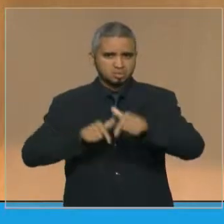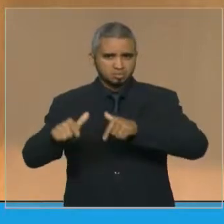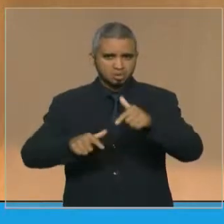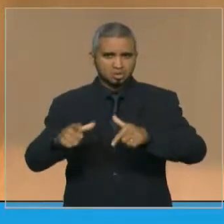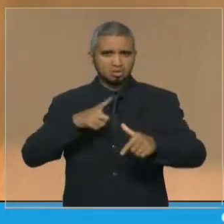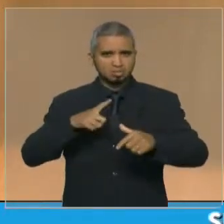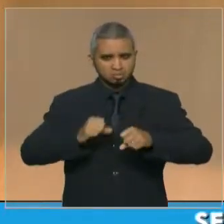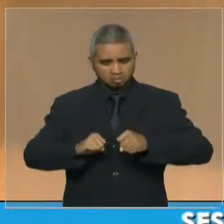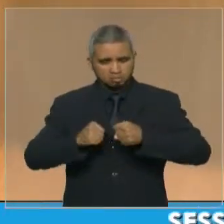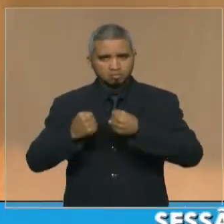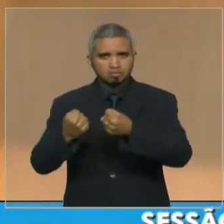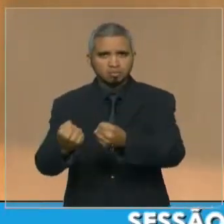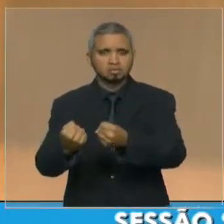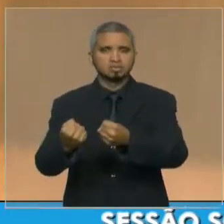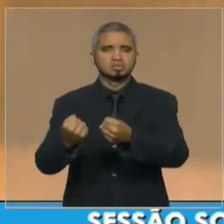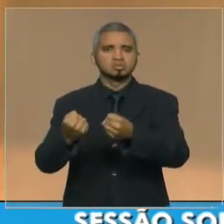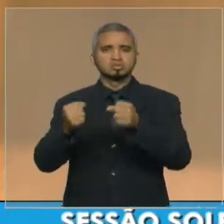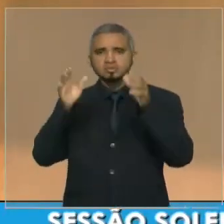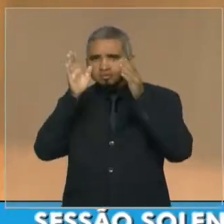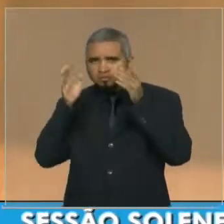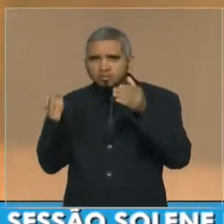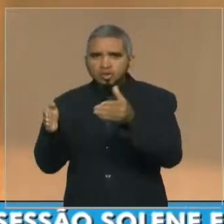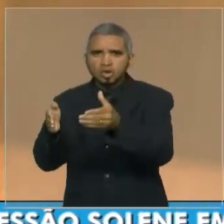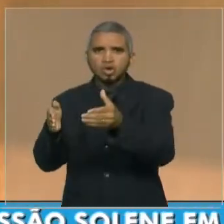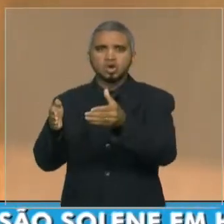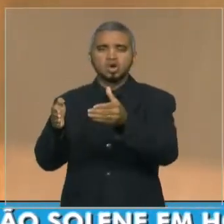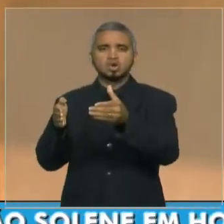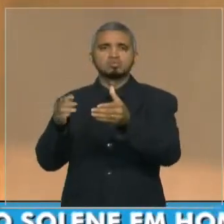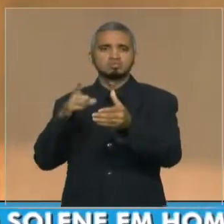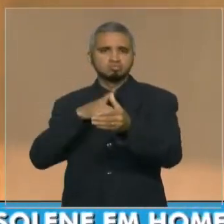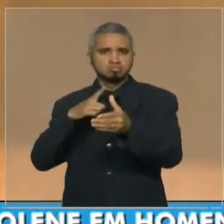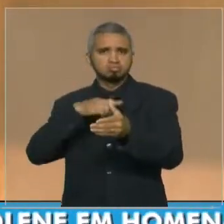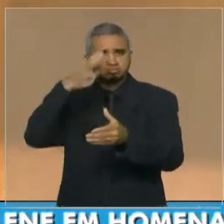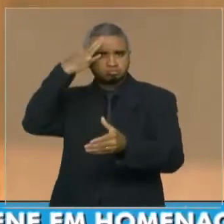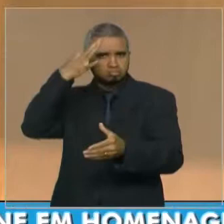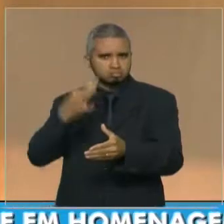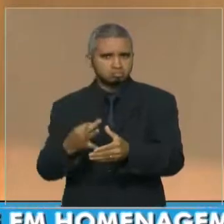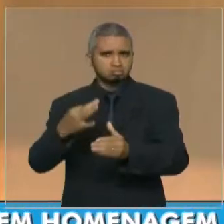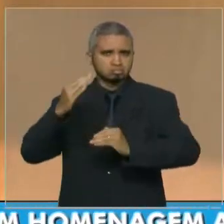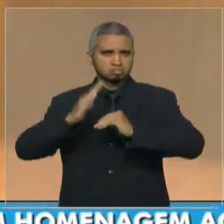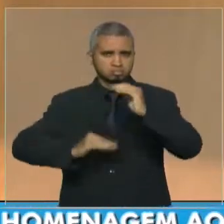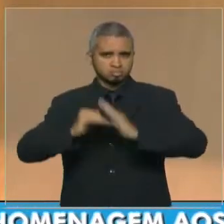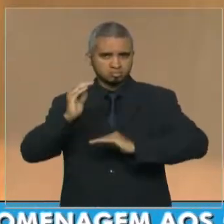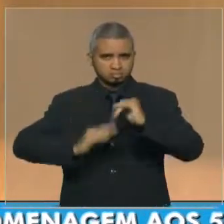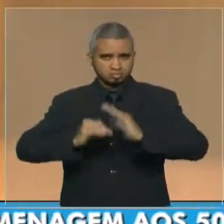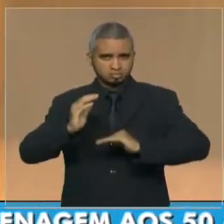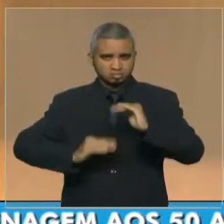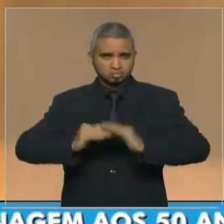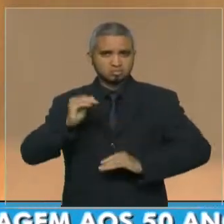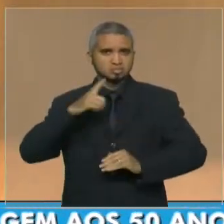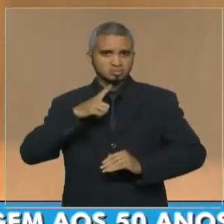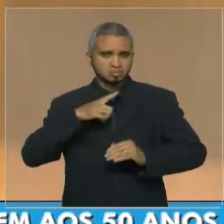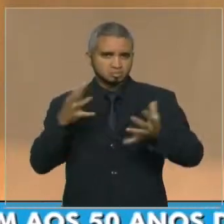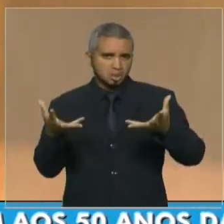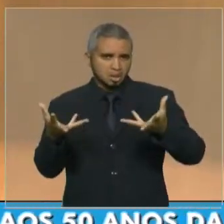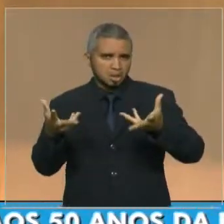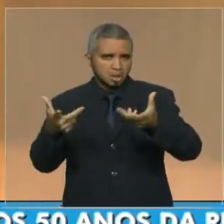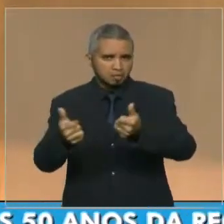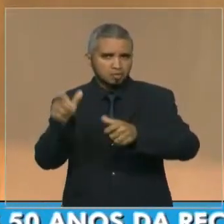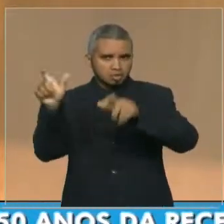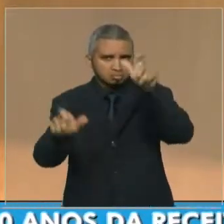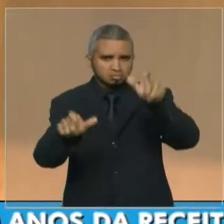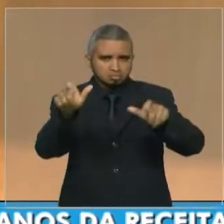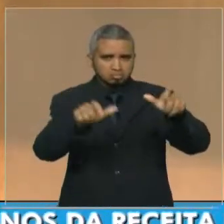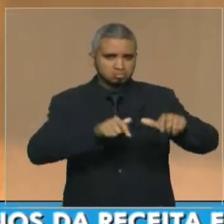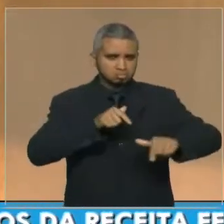dedicação, abnegação e capacidade profissional, apresentando desempenho funcional ou padrão de excelência que eu